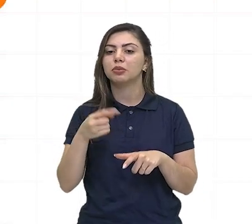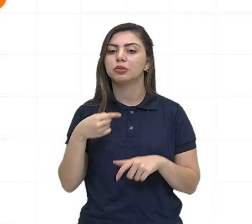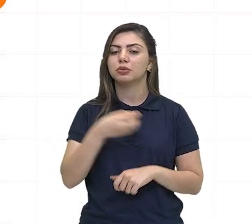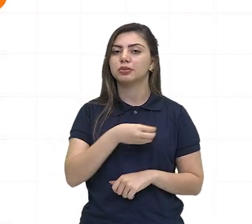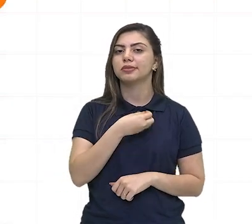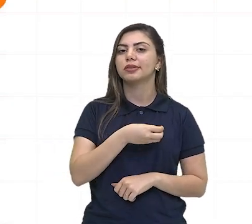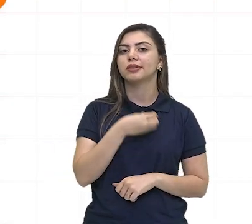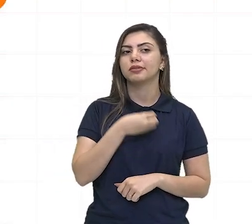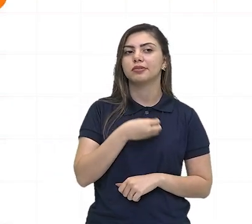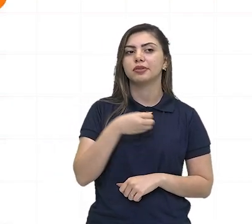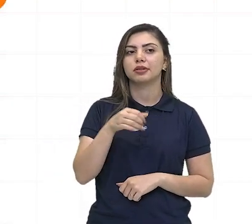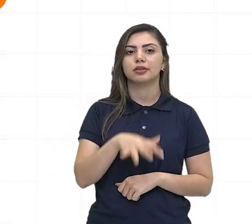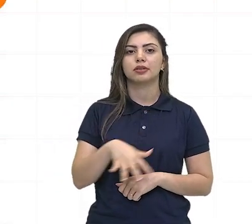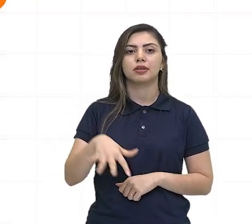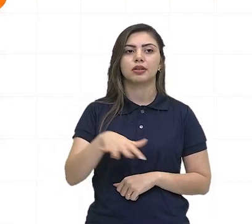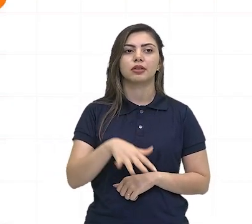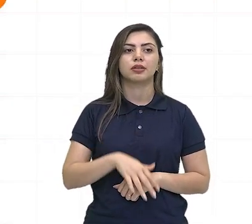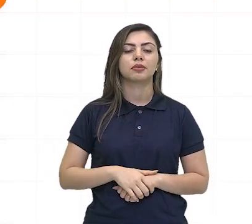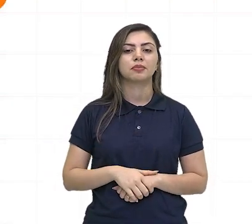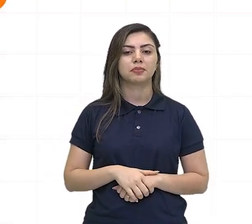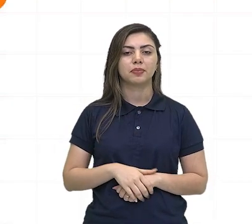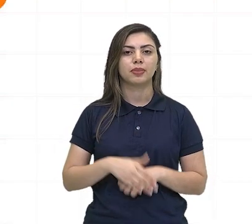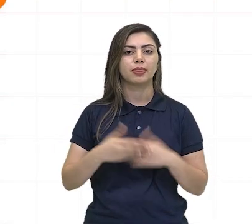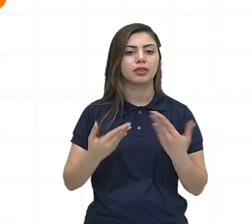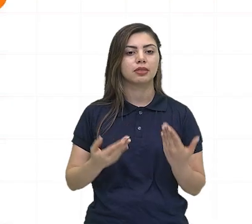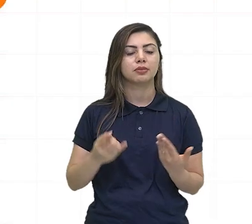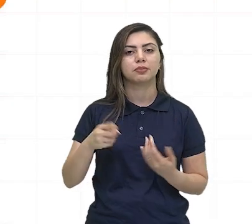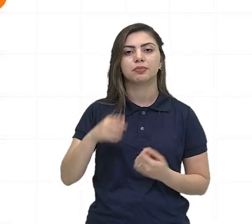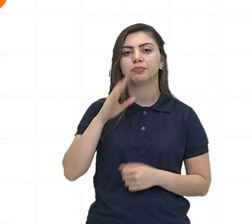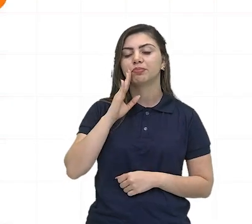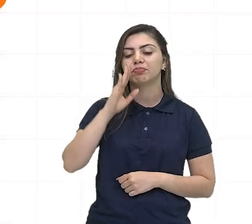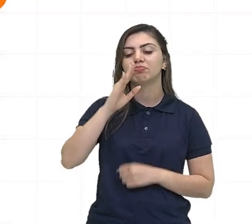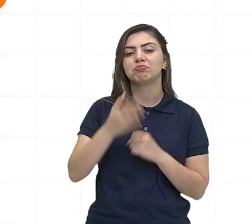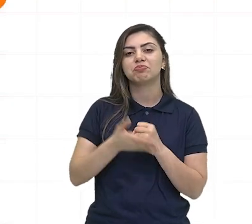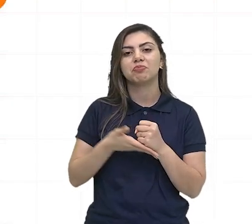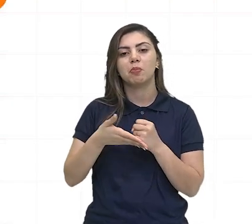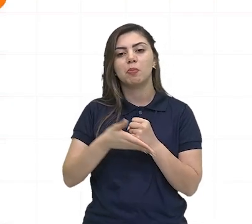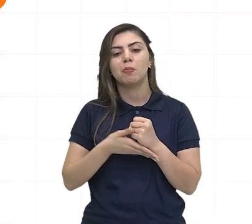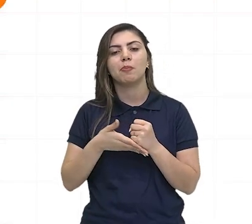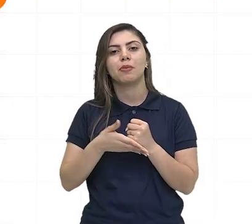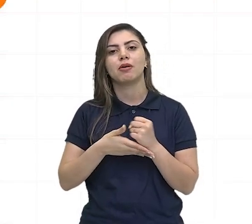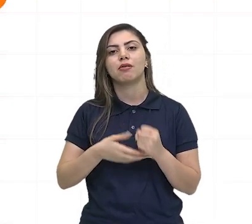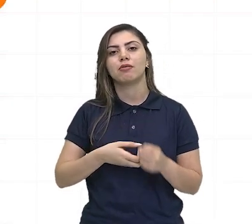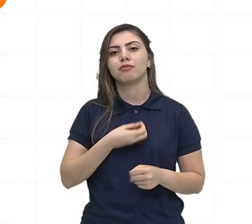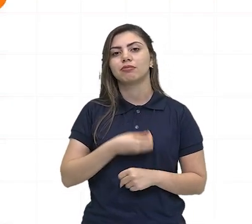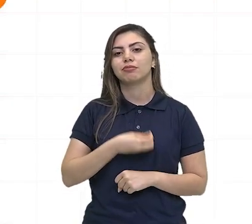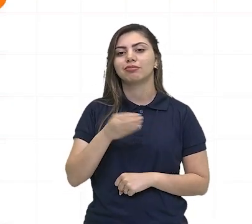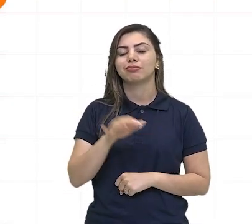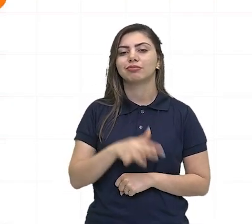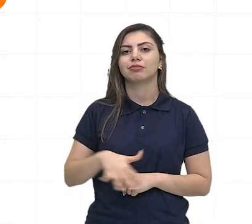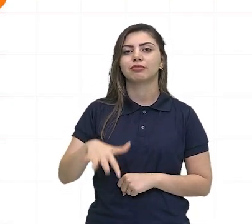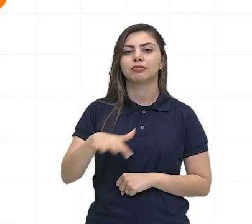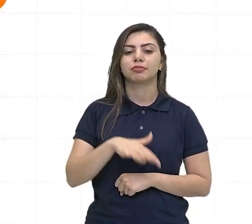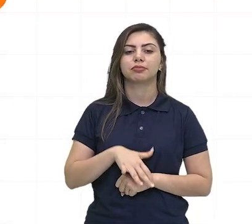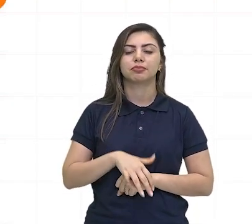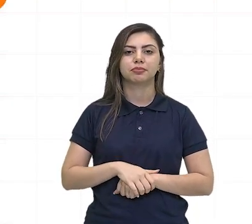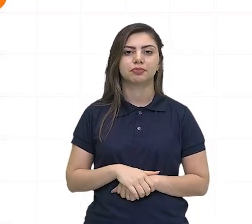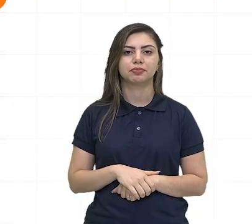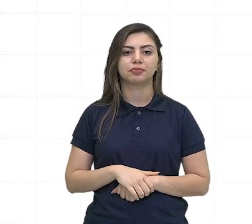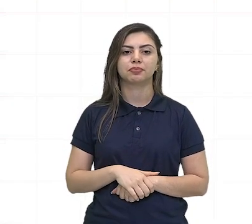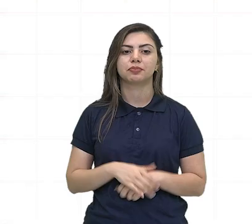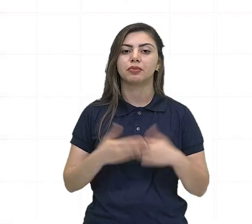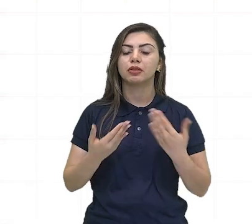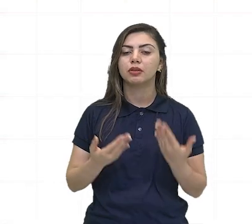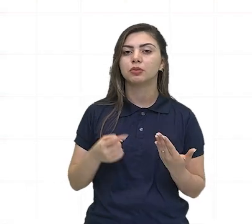vida cotidiana. Ele é a nossa circunstância básica, o nosso entorno. Aí a gente vai verificar